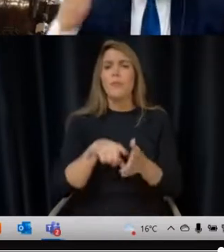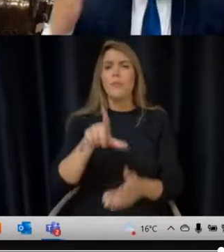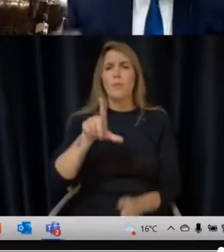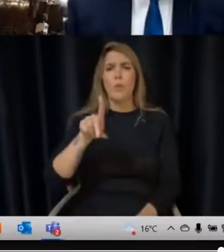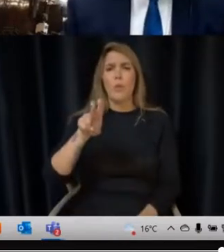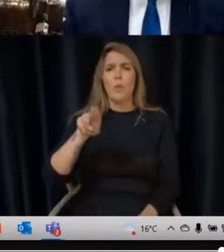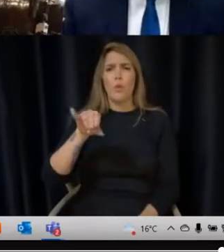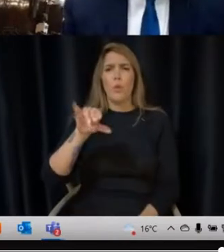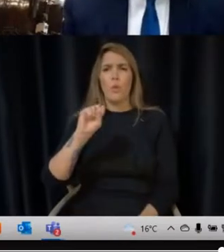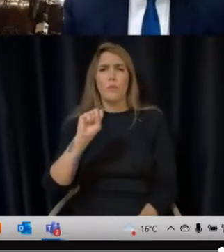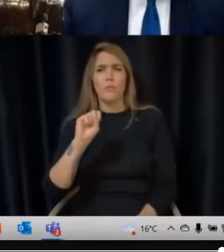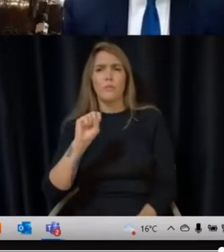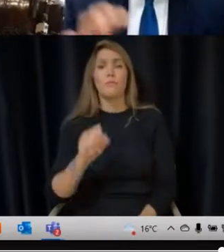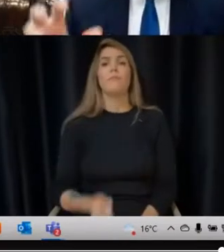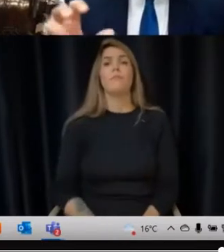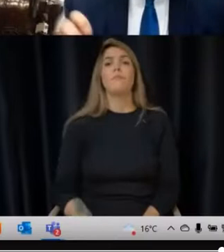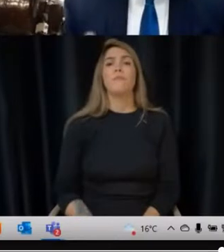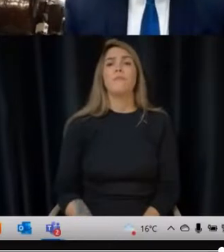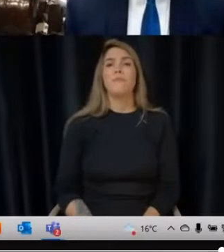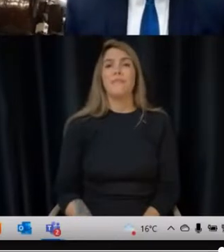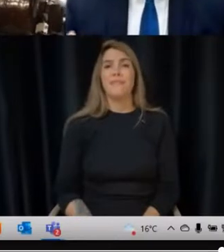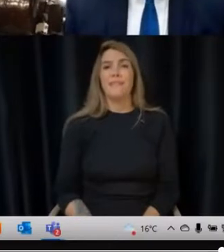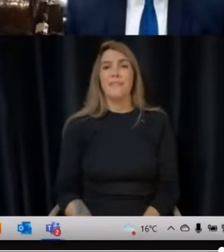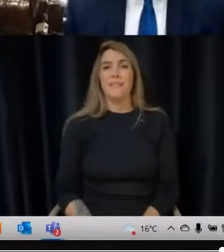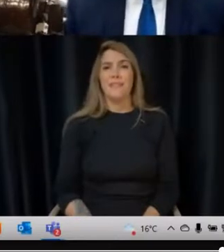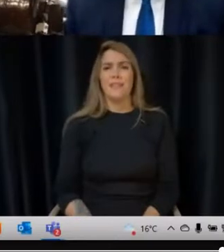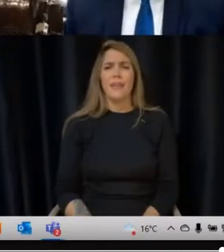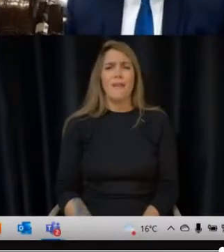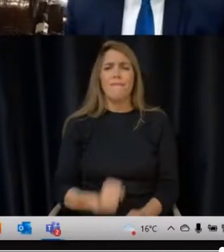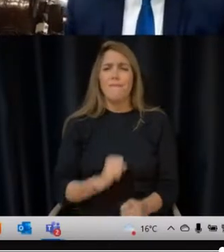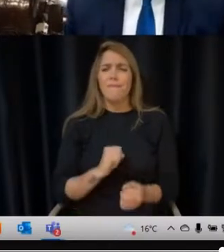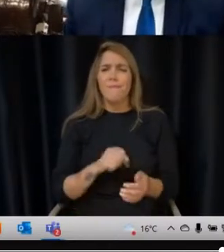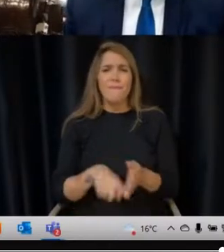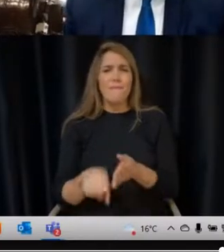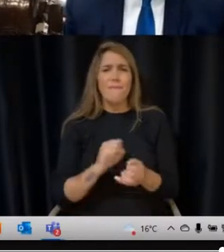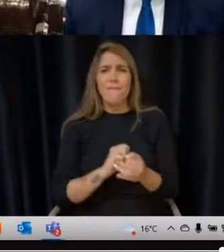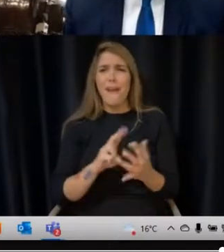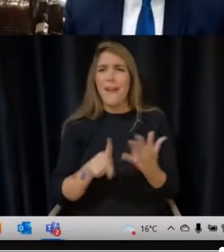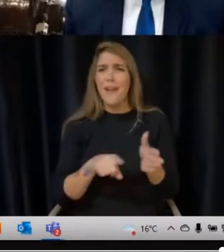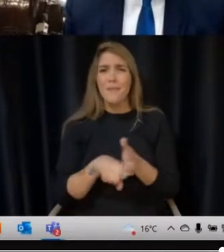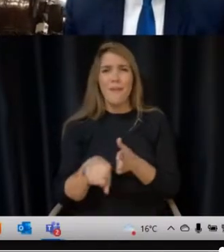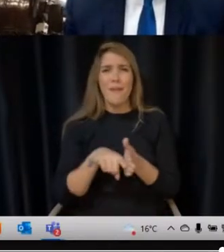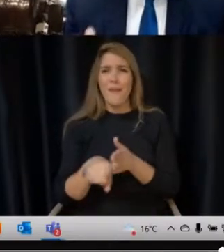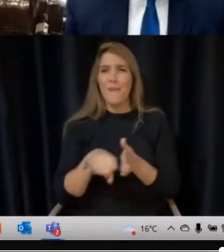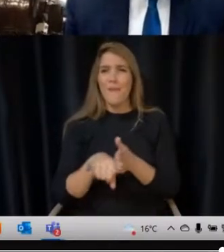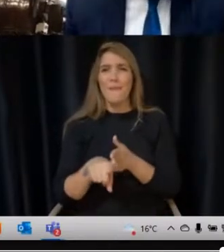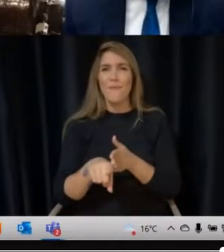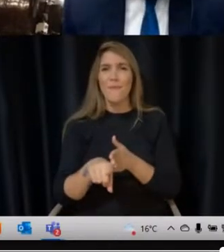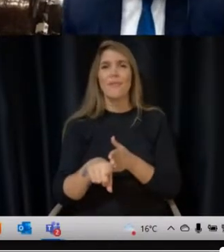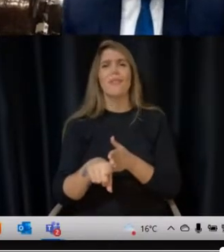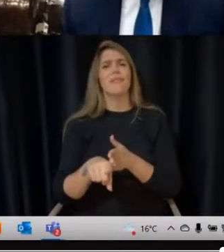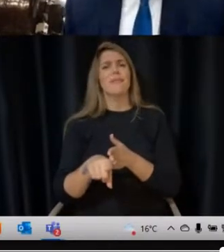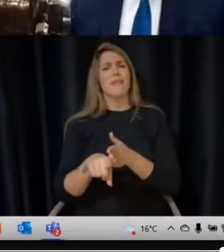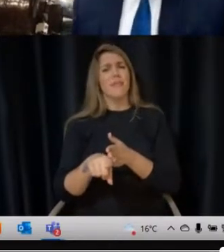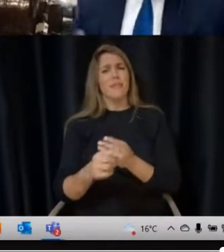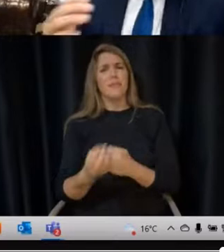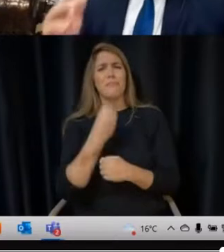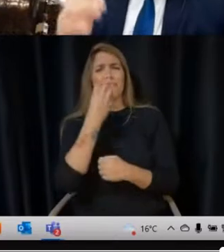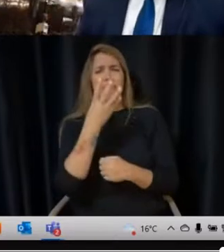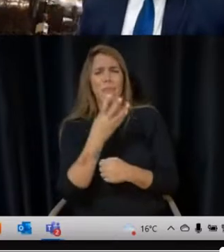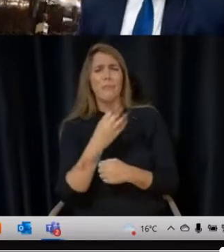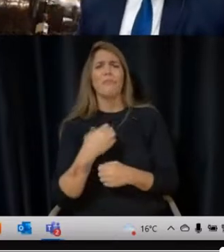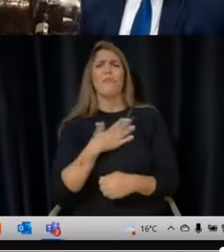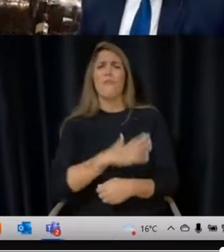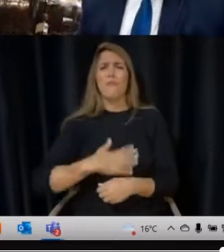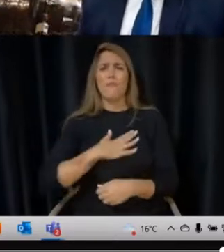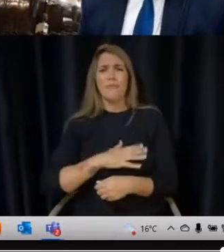palestras da CAPES e todas elas. Ele faz várias perguntas, primeiro faz um elogio, estou impressionado com a exposição tão clara e precisa, fantástico. Aí